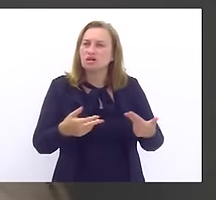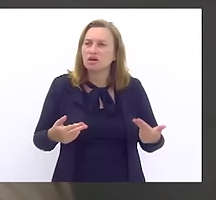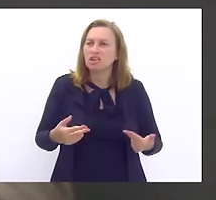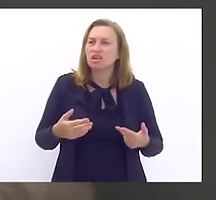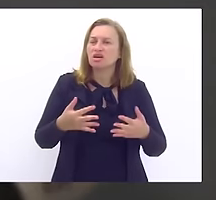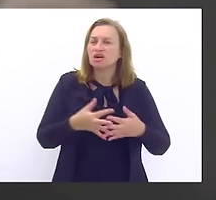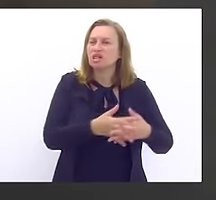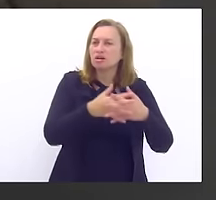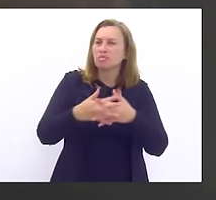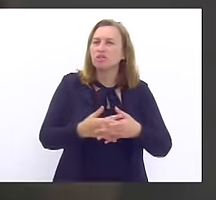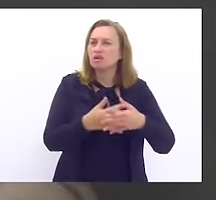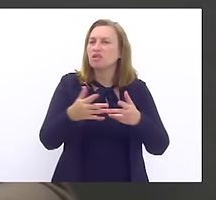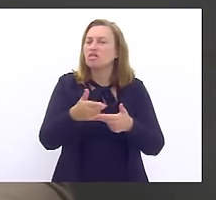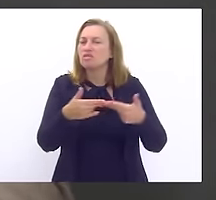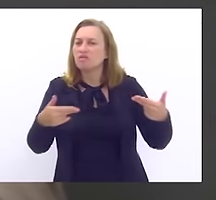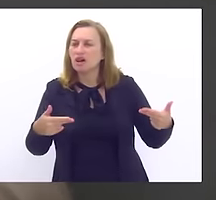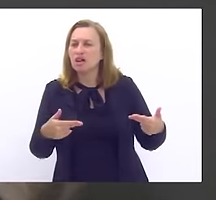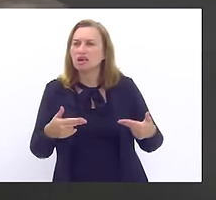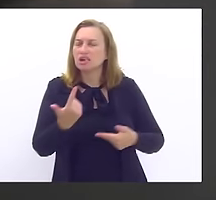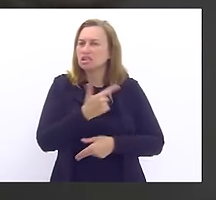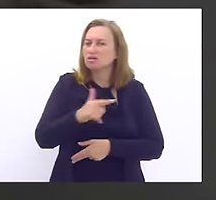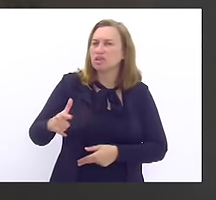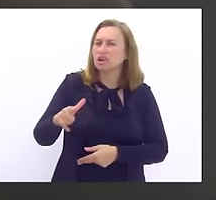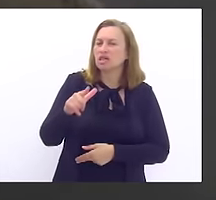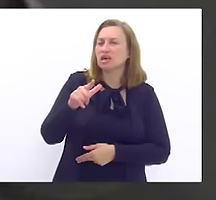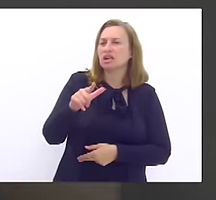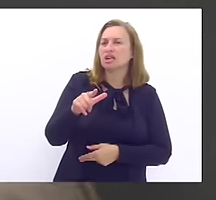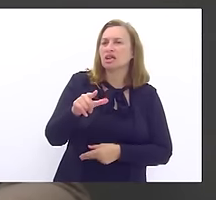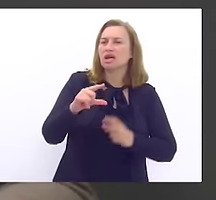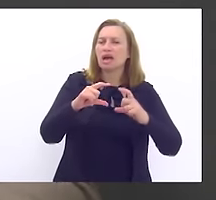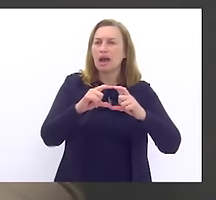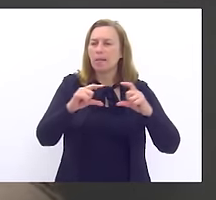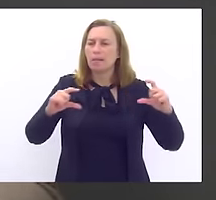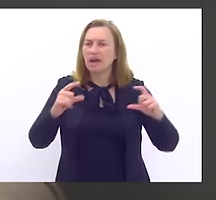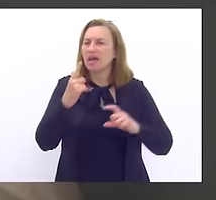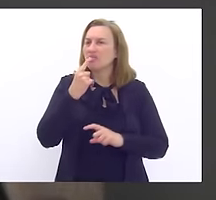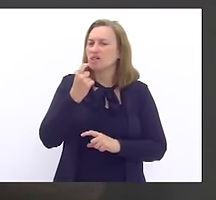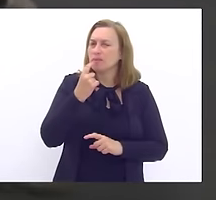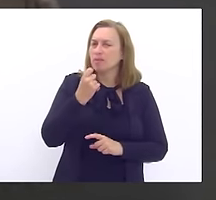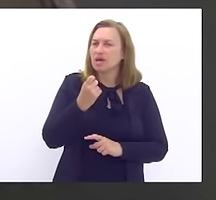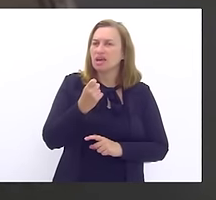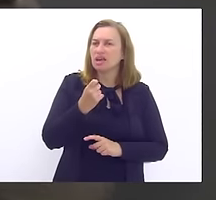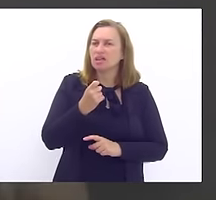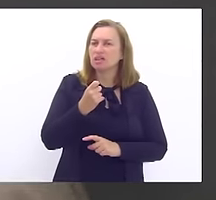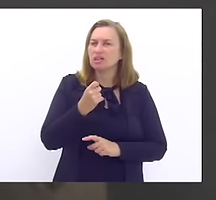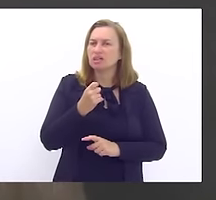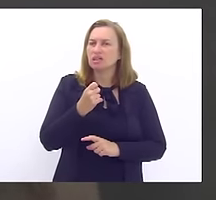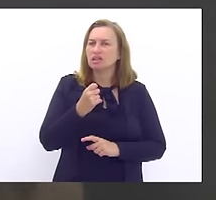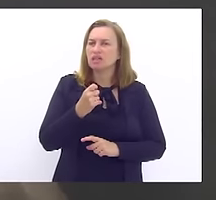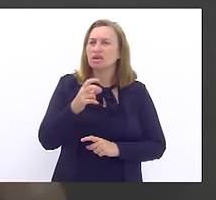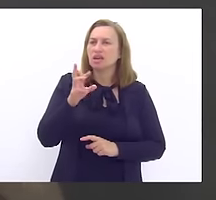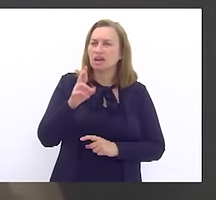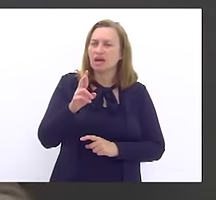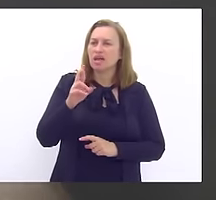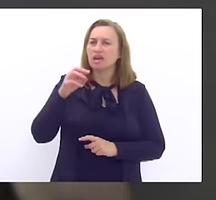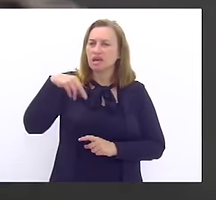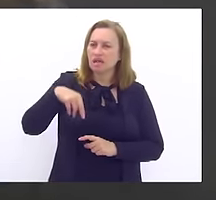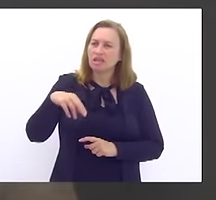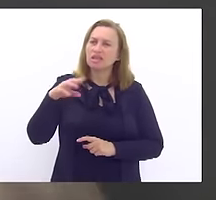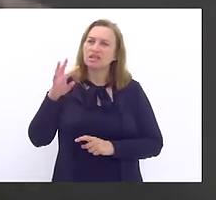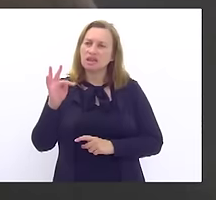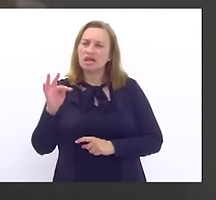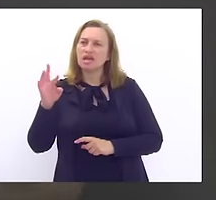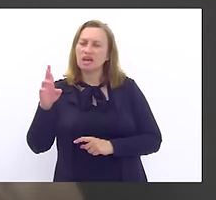caminhões que estão sem tacógrafo sem a placa vermelha e sem o rntrc